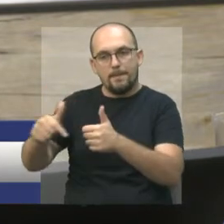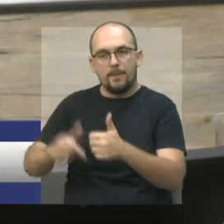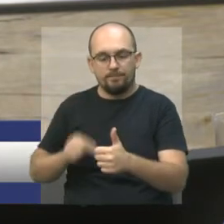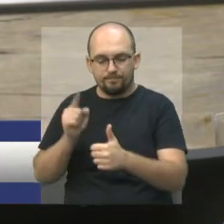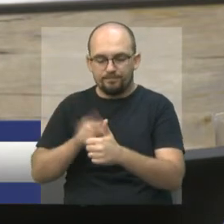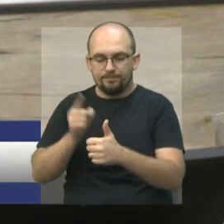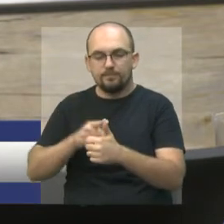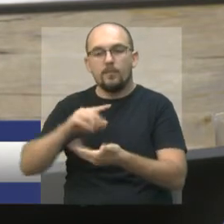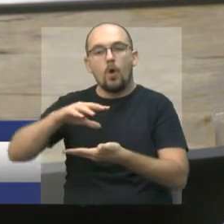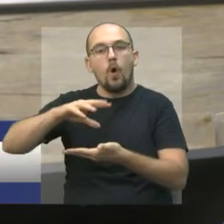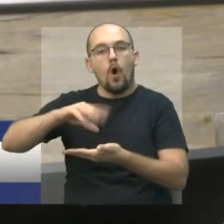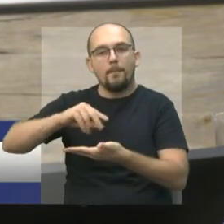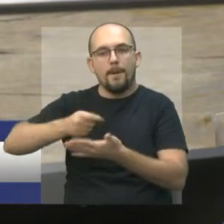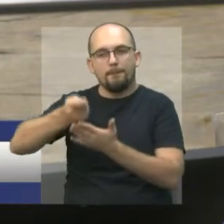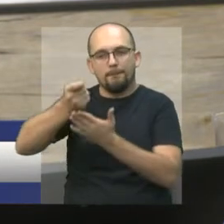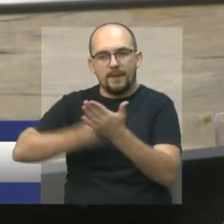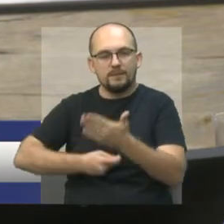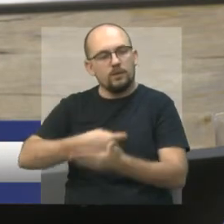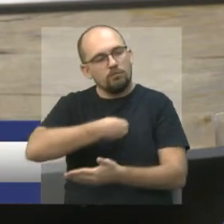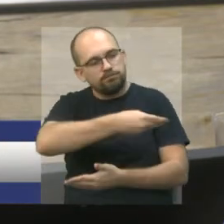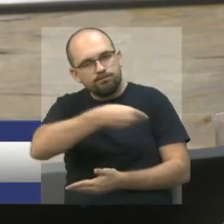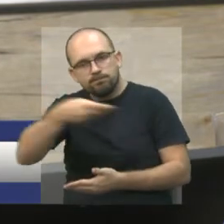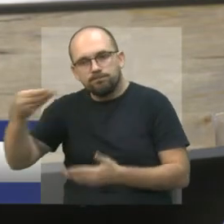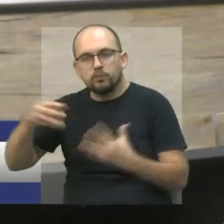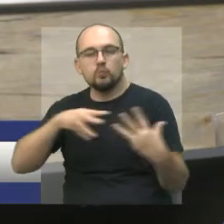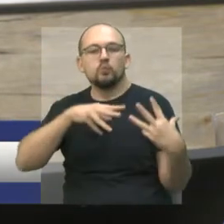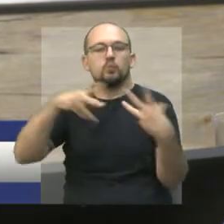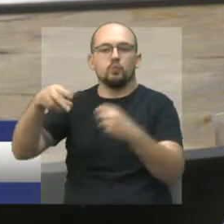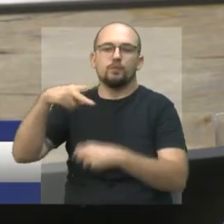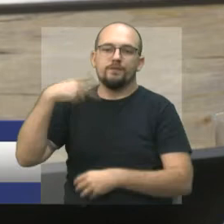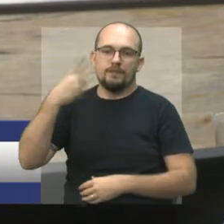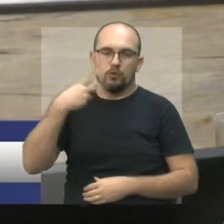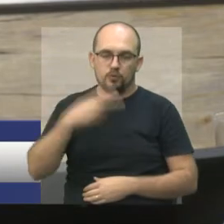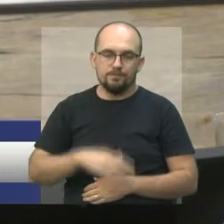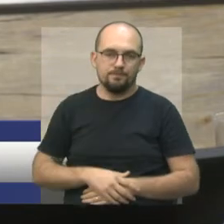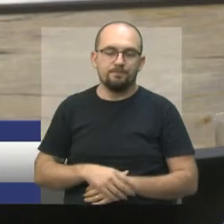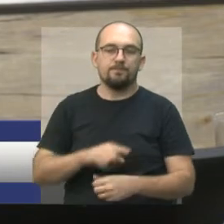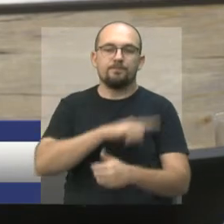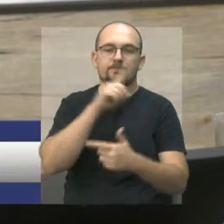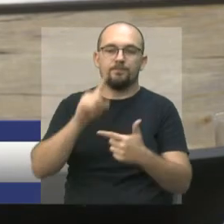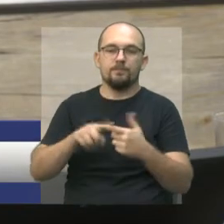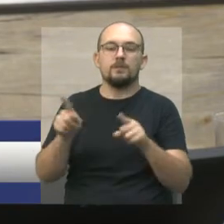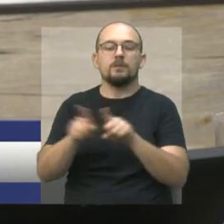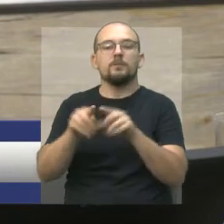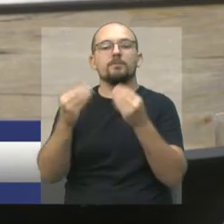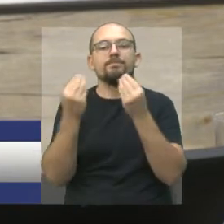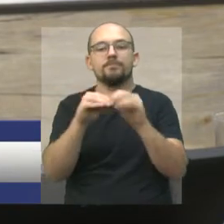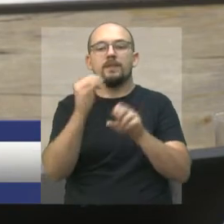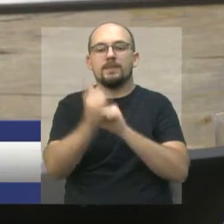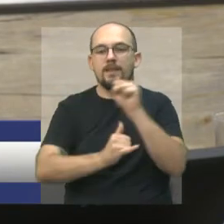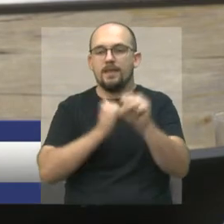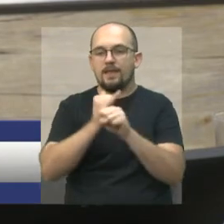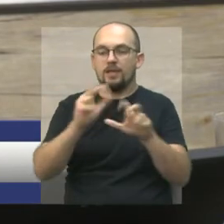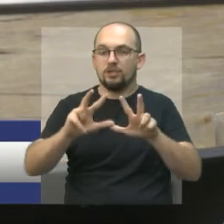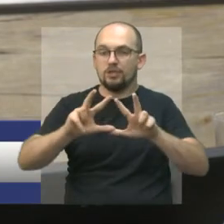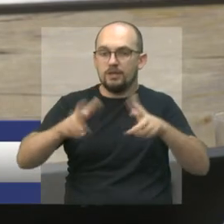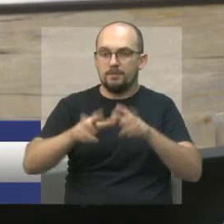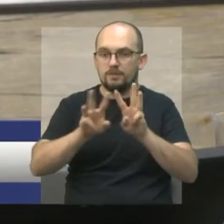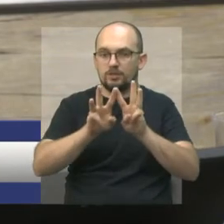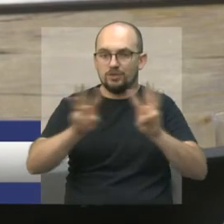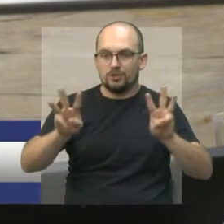envio de cópia do parecer a todos os vereadores, que seja disponibilizado na página da internet da Câmara Municipal